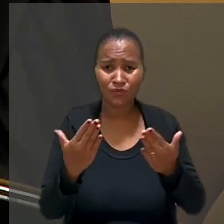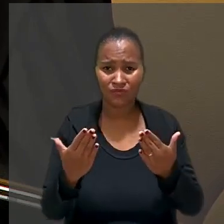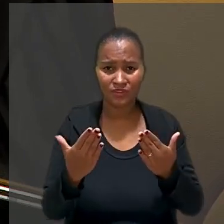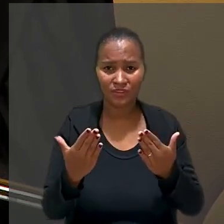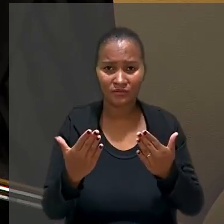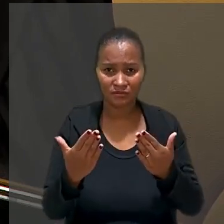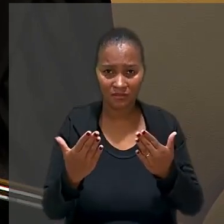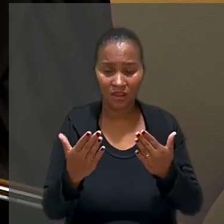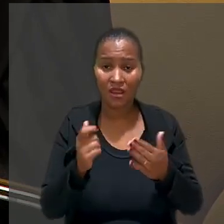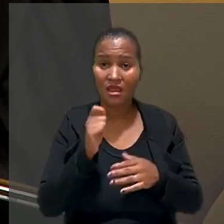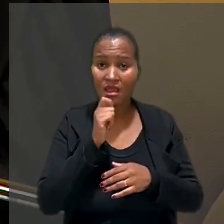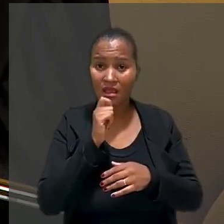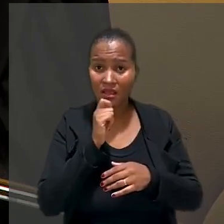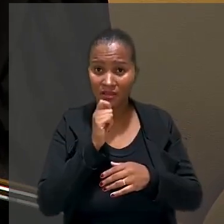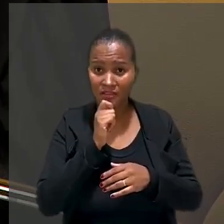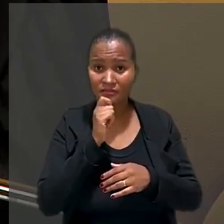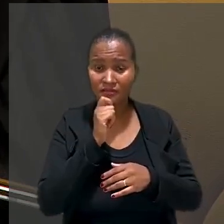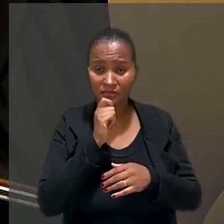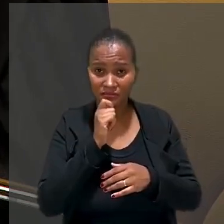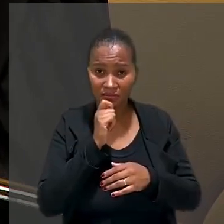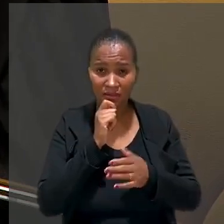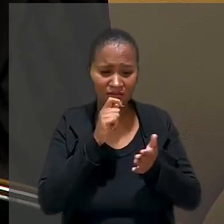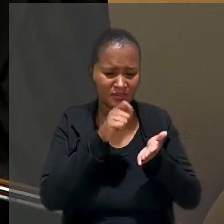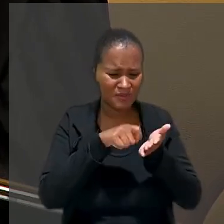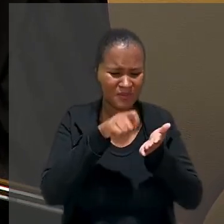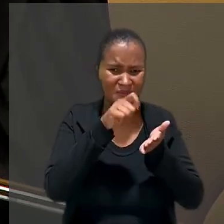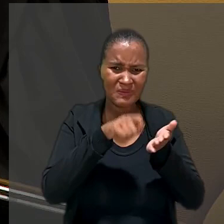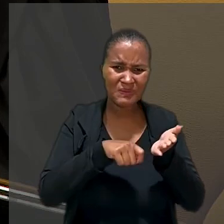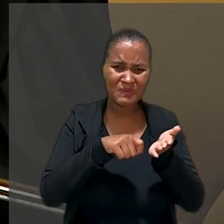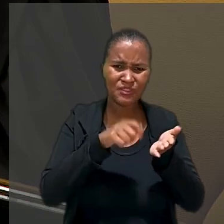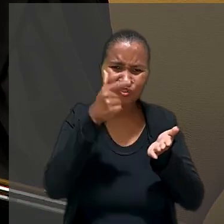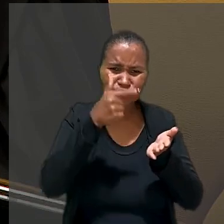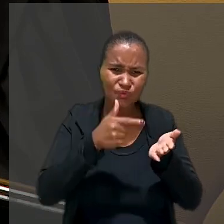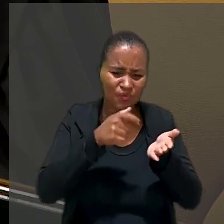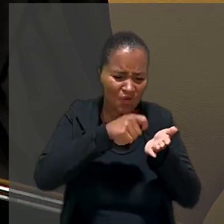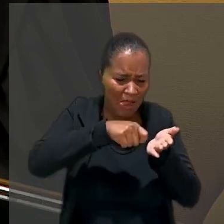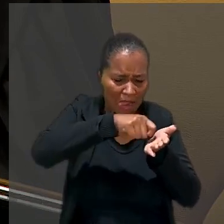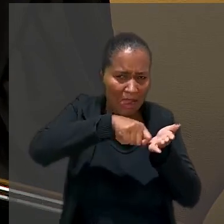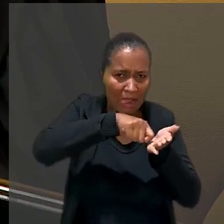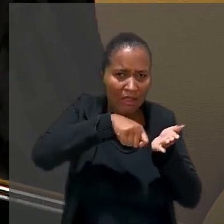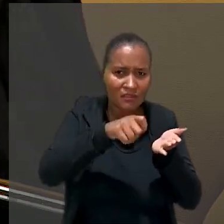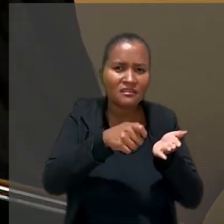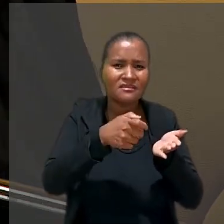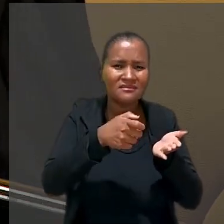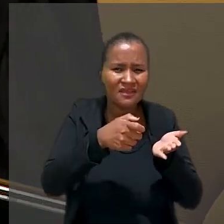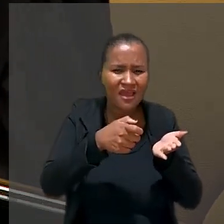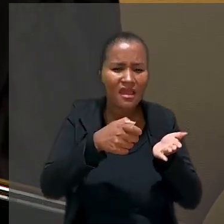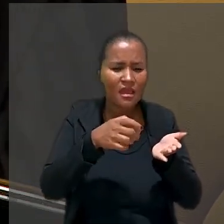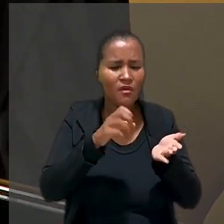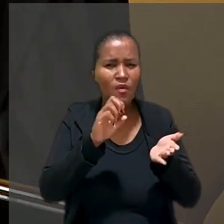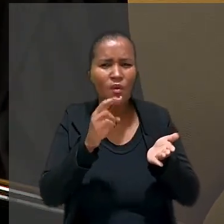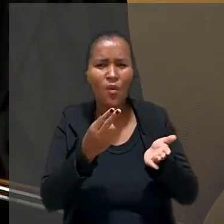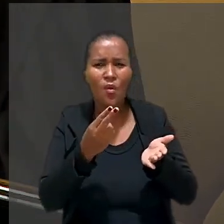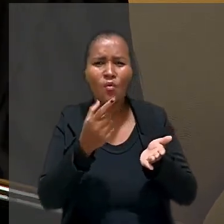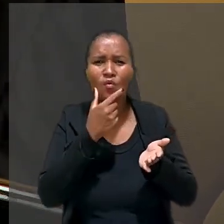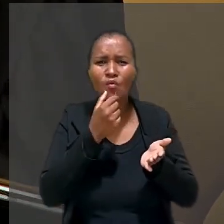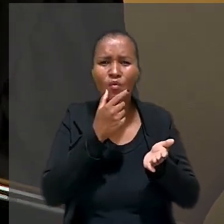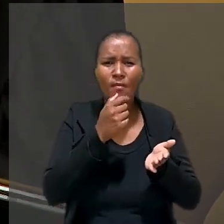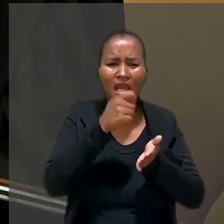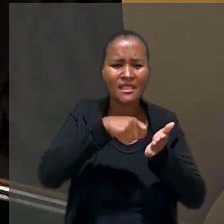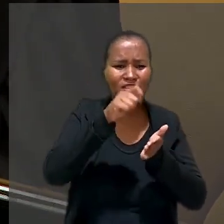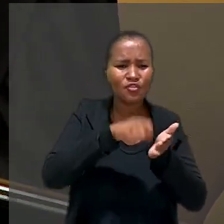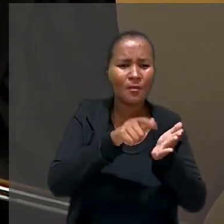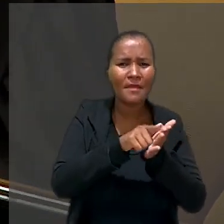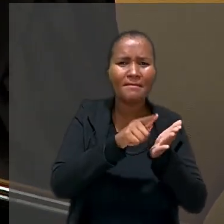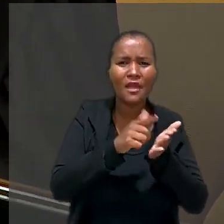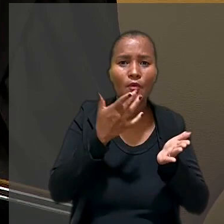isso. Ainda que tenha sido recoberta grosseiramente, ainda que tenha assinado em branco e se assinou